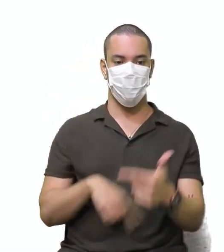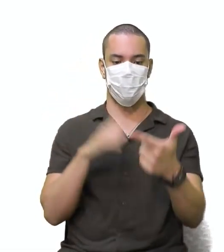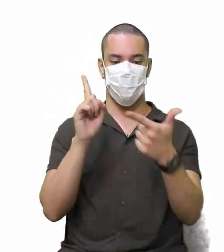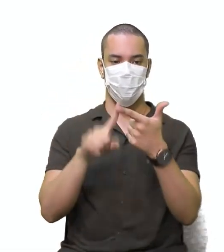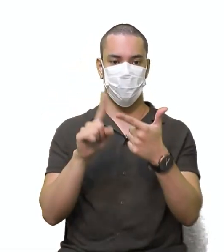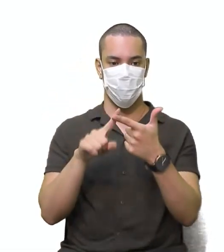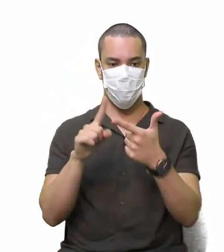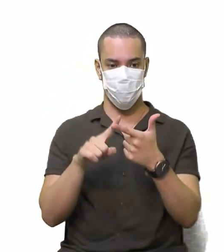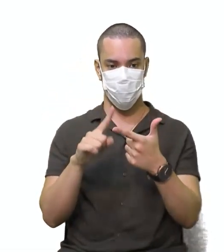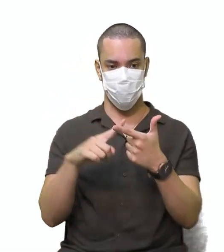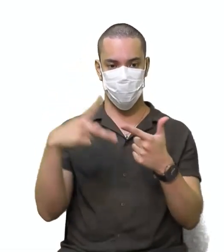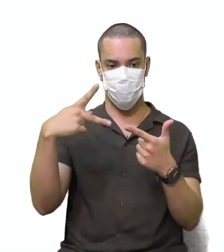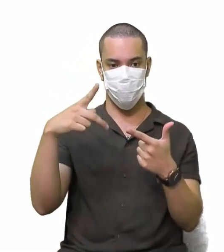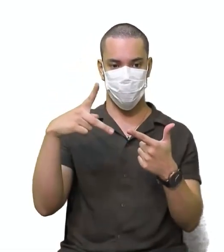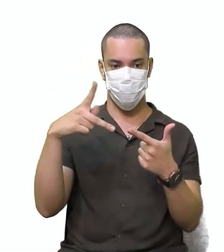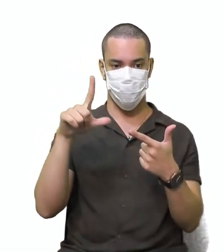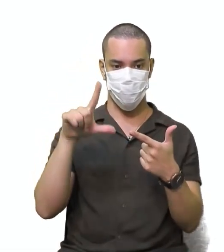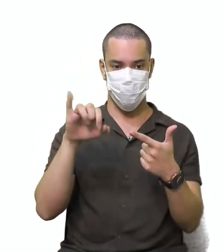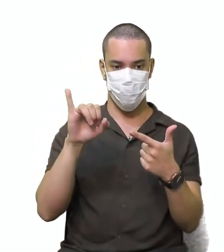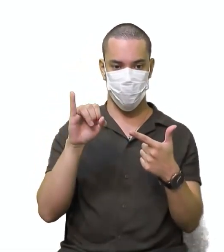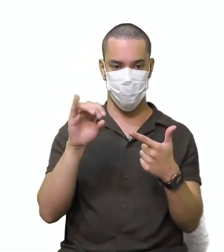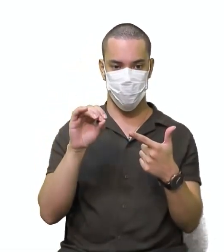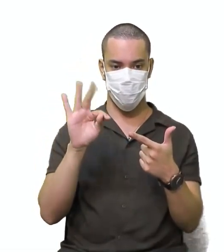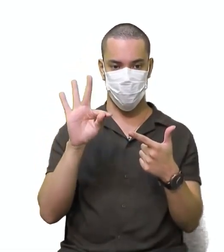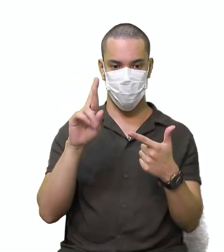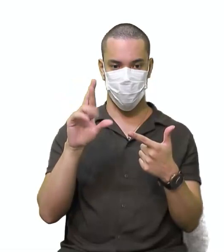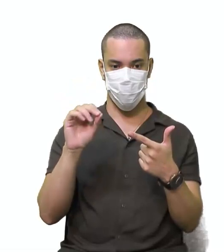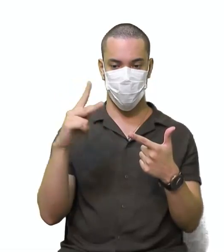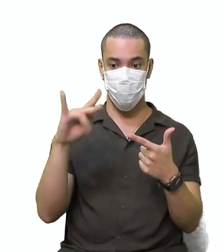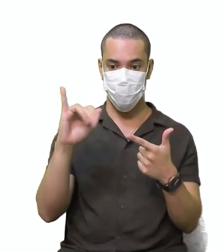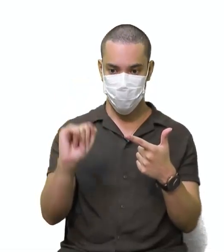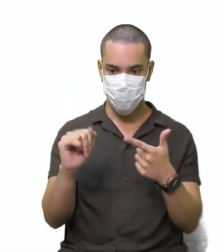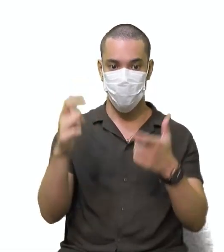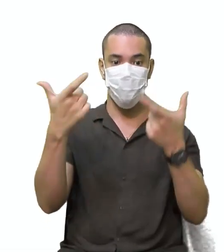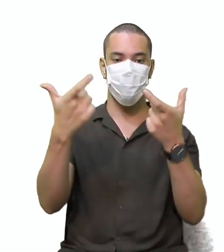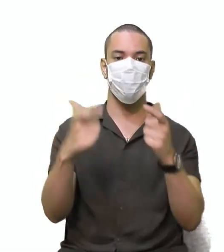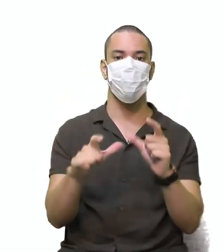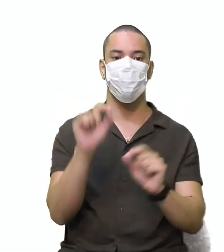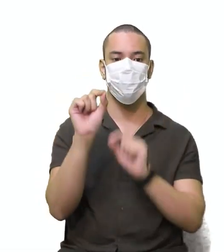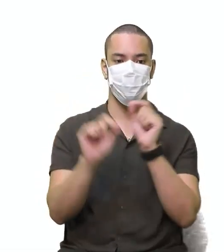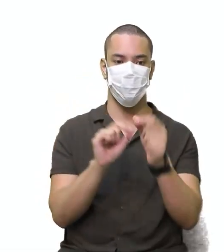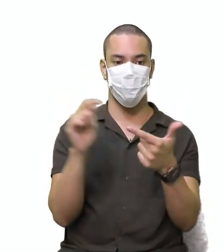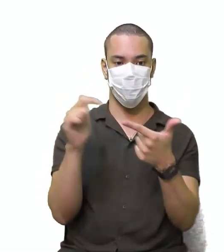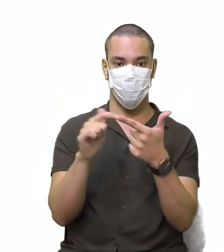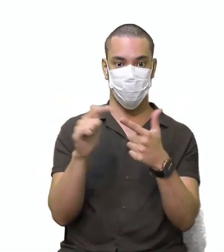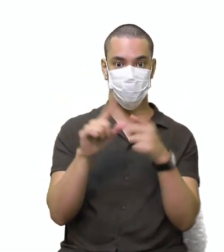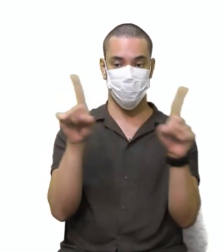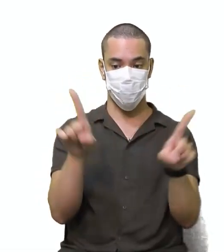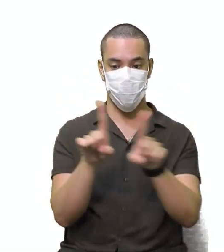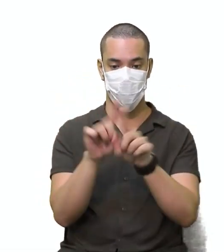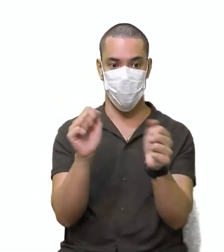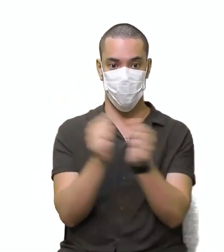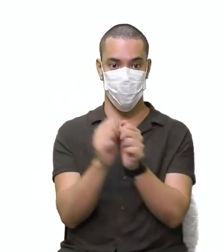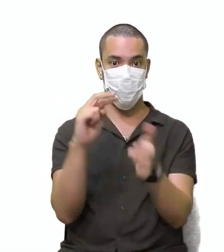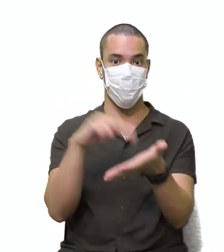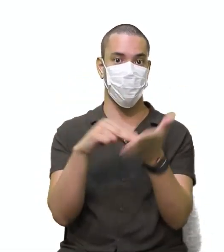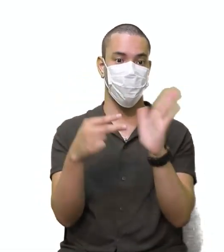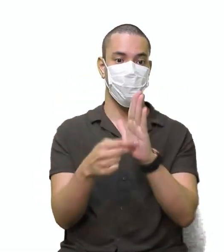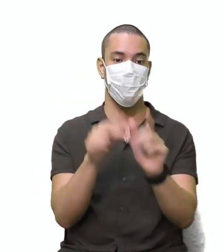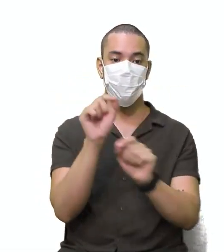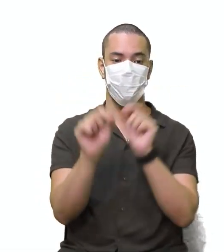B, pleitropia. É onde um parzinho de genes vai determinar